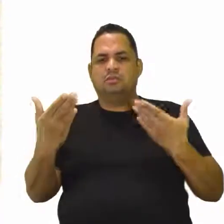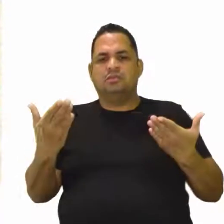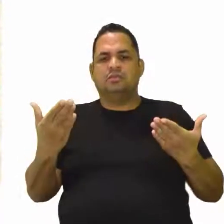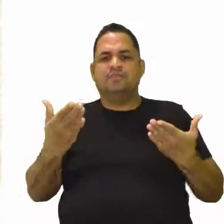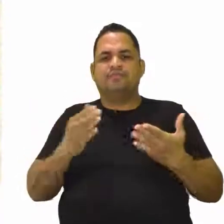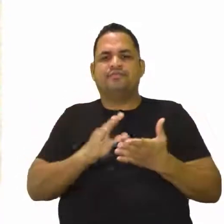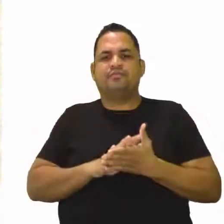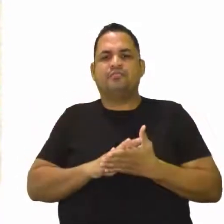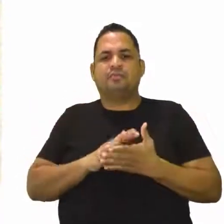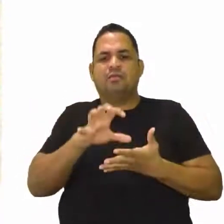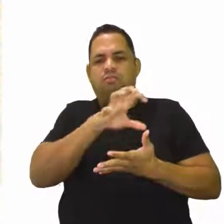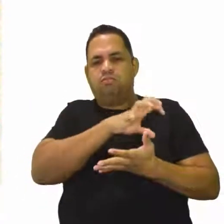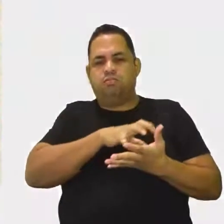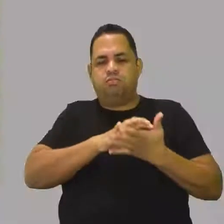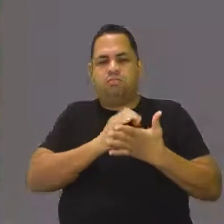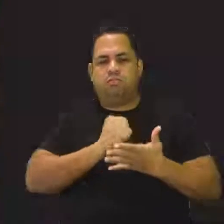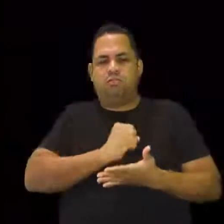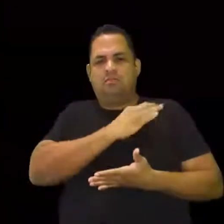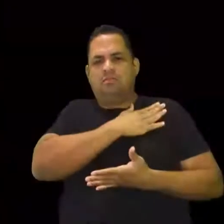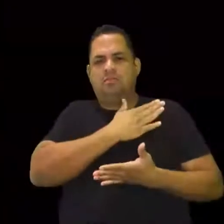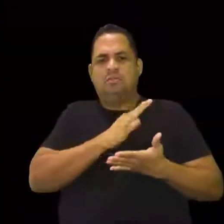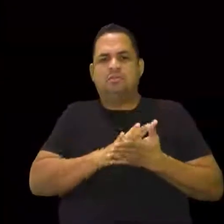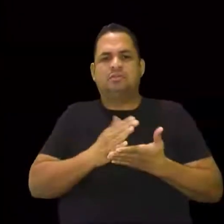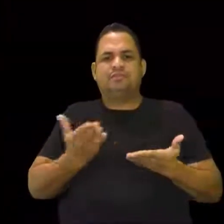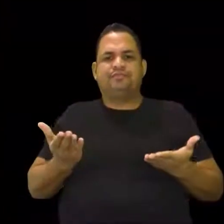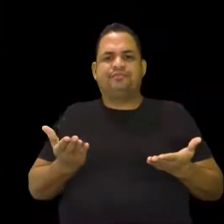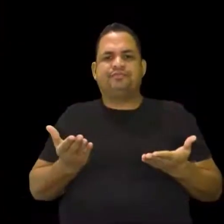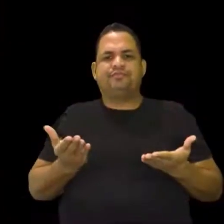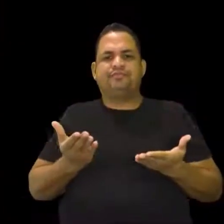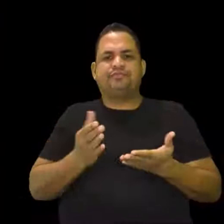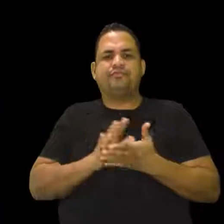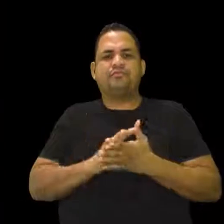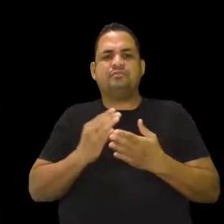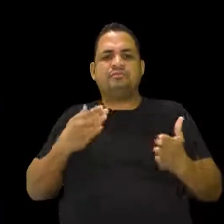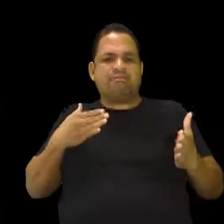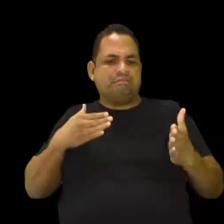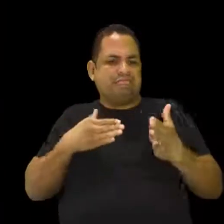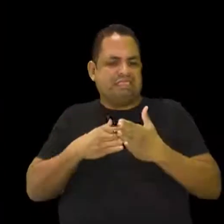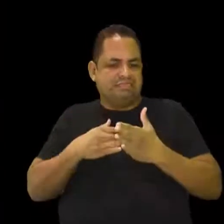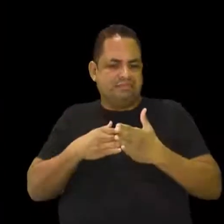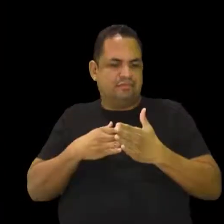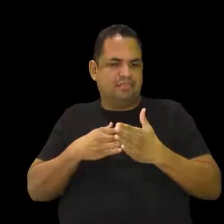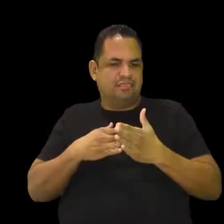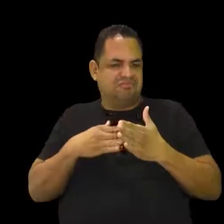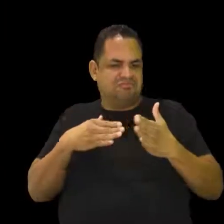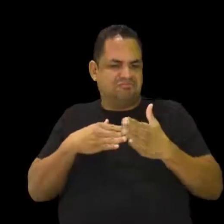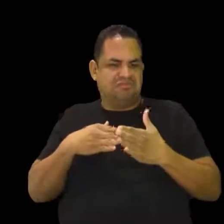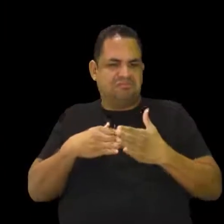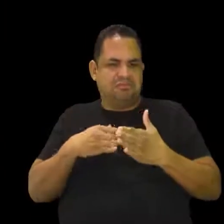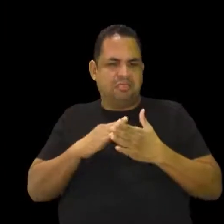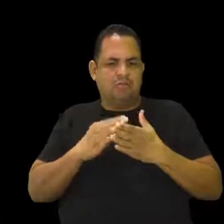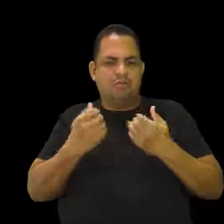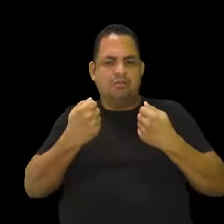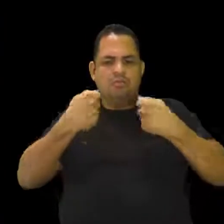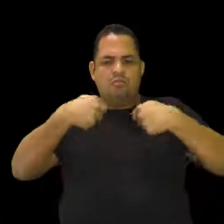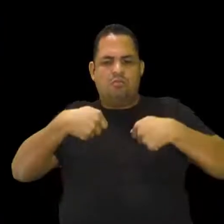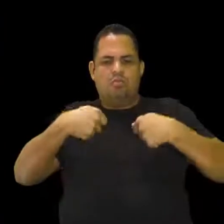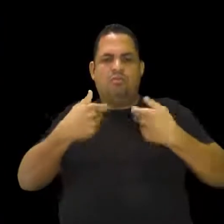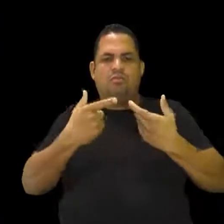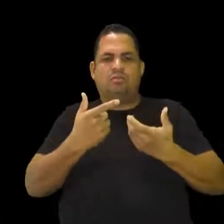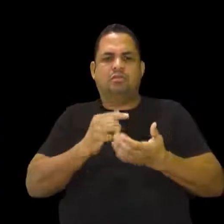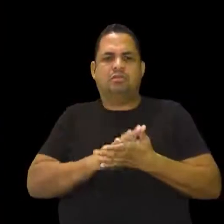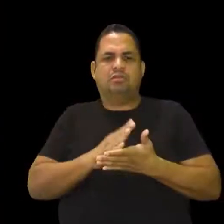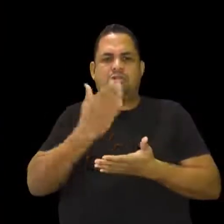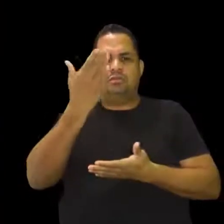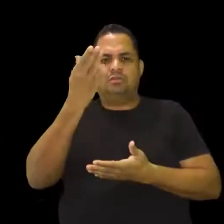Então, esse levante militar, ele tentava fazer isso, ele tentava impedir a posse. Olha a bandeira de Minas